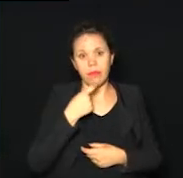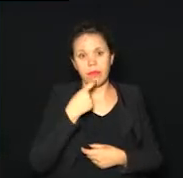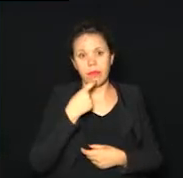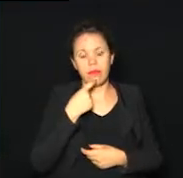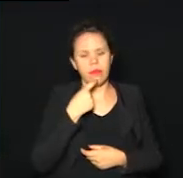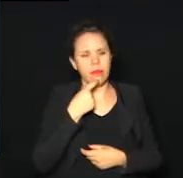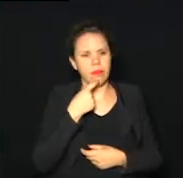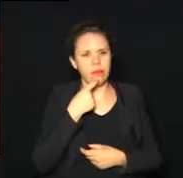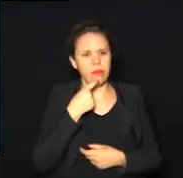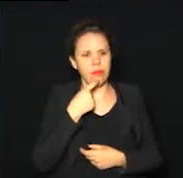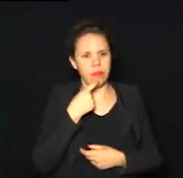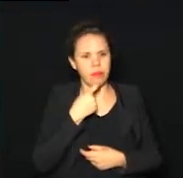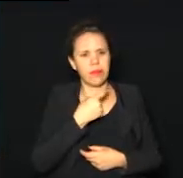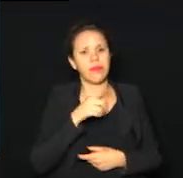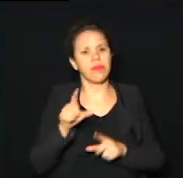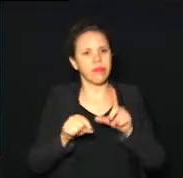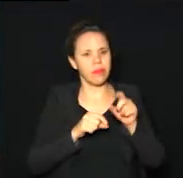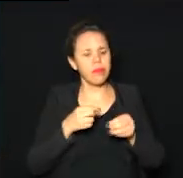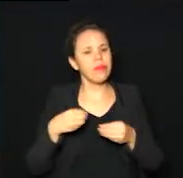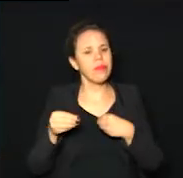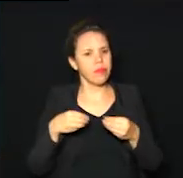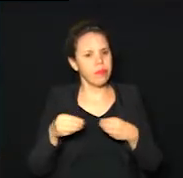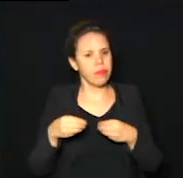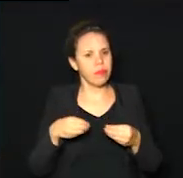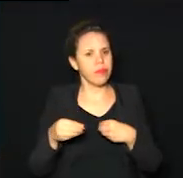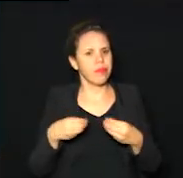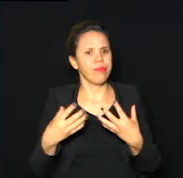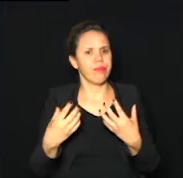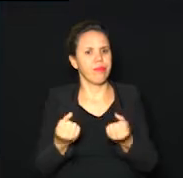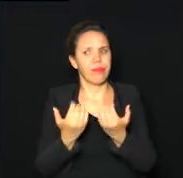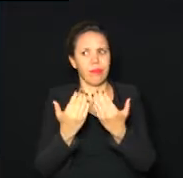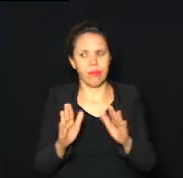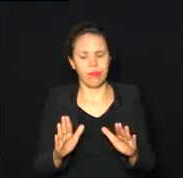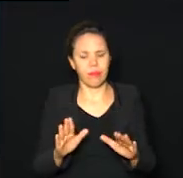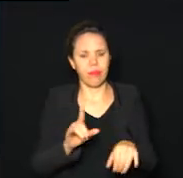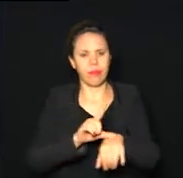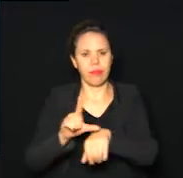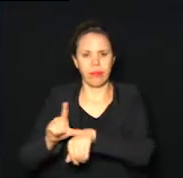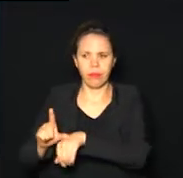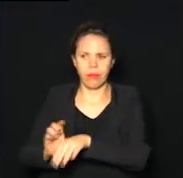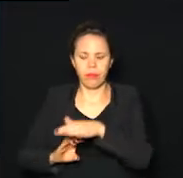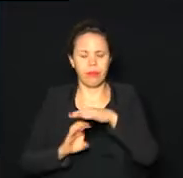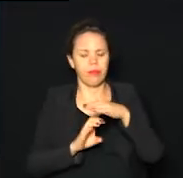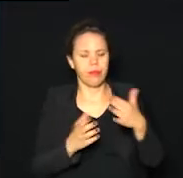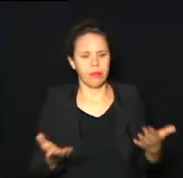Campinas, optou pela flexibilização, optou pela abertura